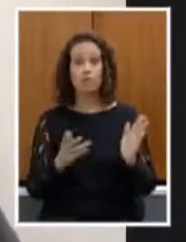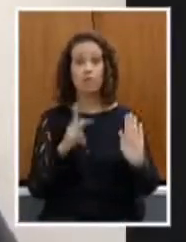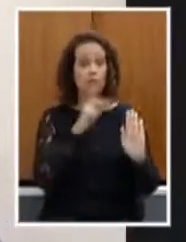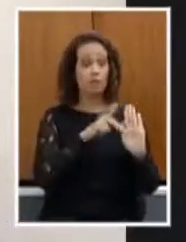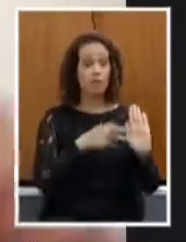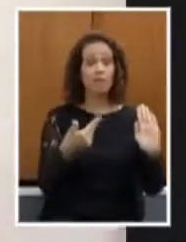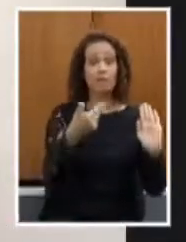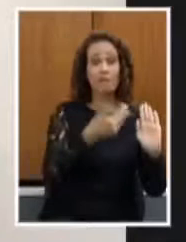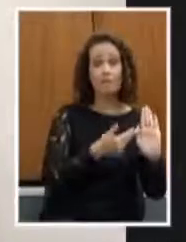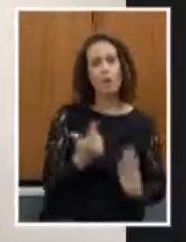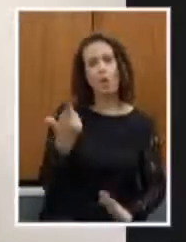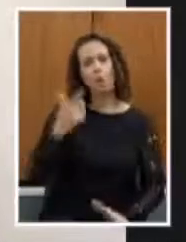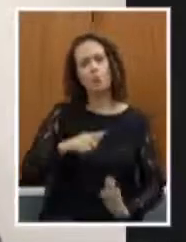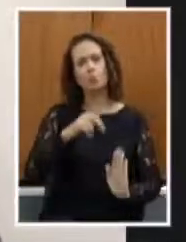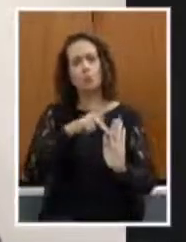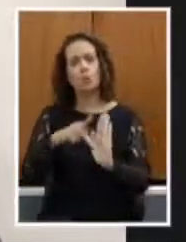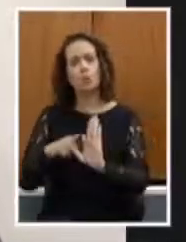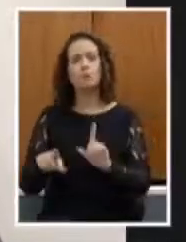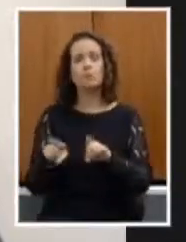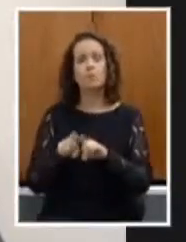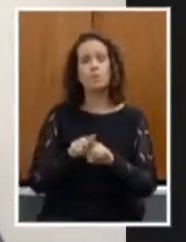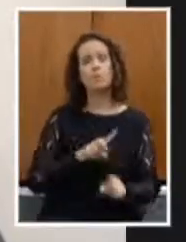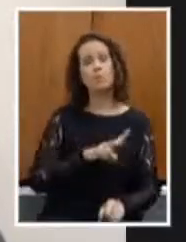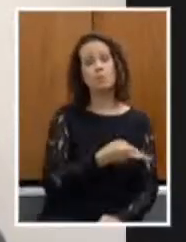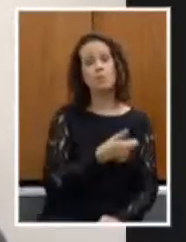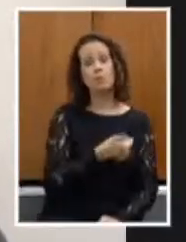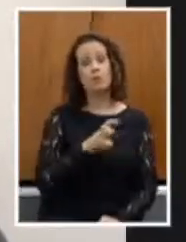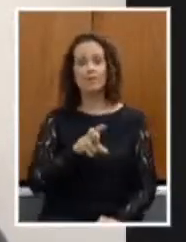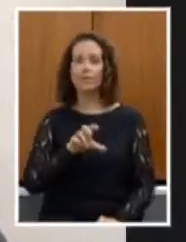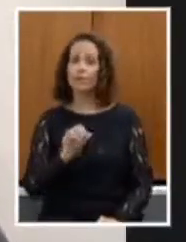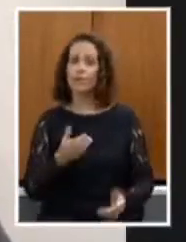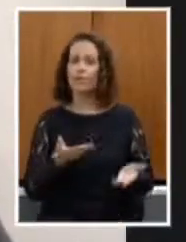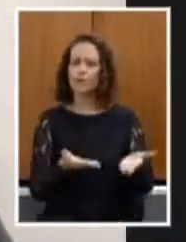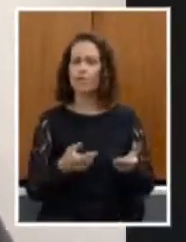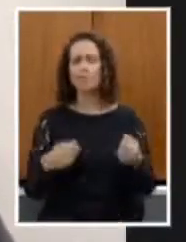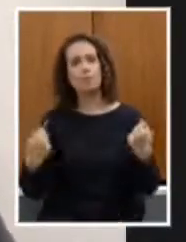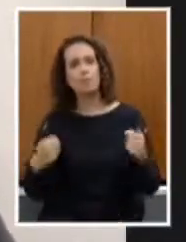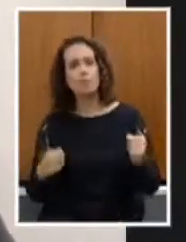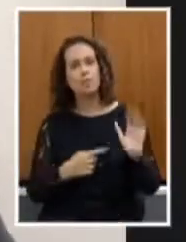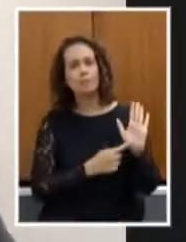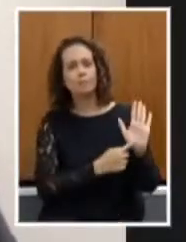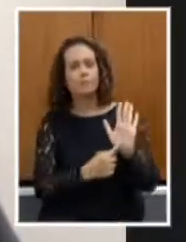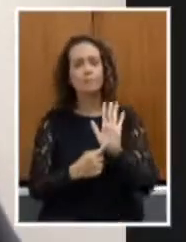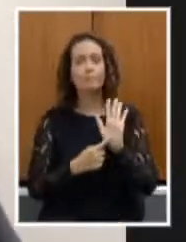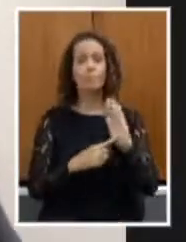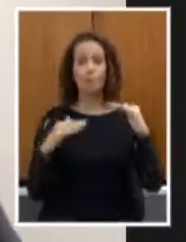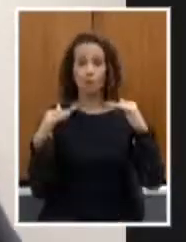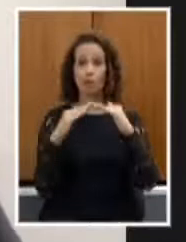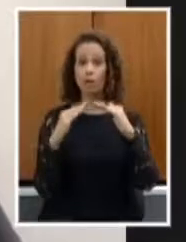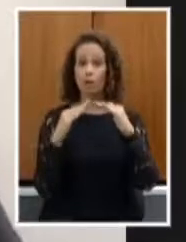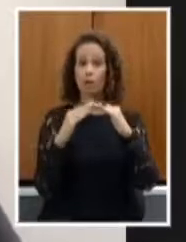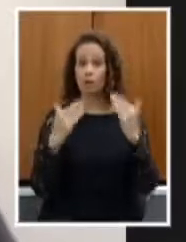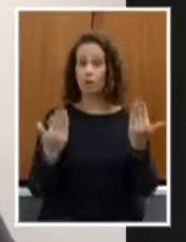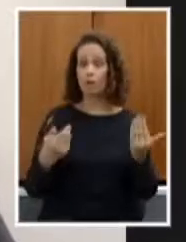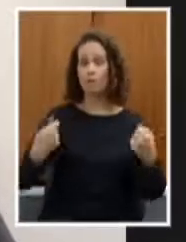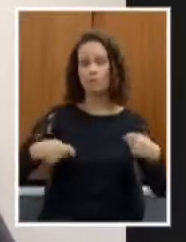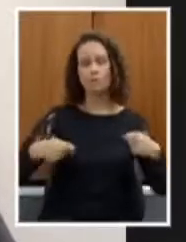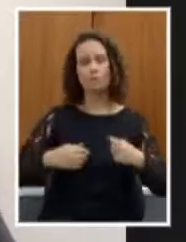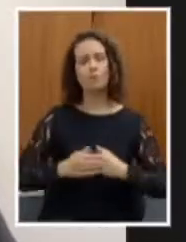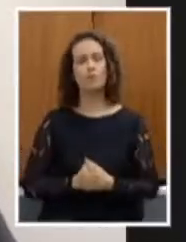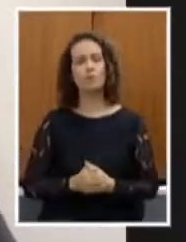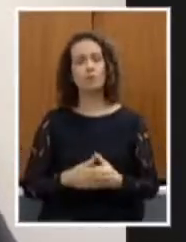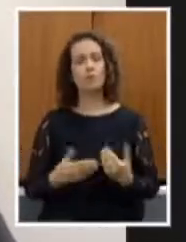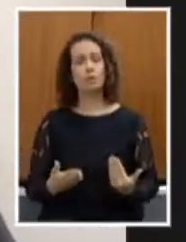projetos, inclusive 2150, agora ele tem que entrar em pauta com um acordo, e nesse sentido o deputado